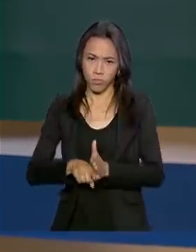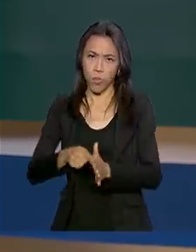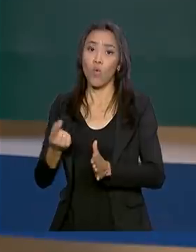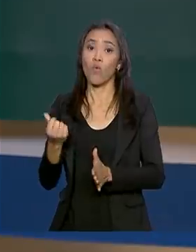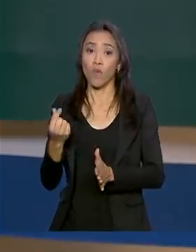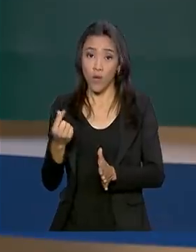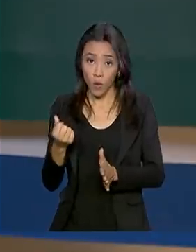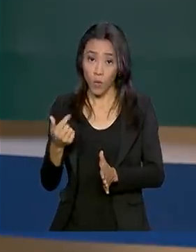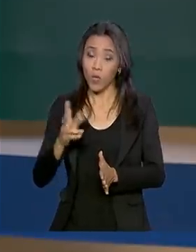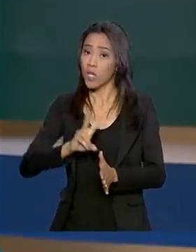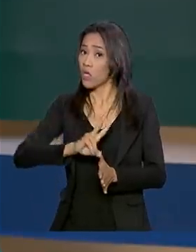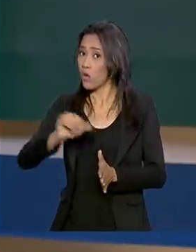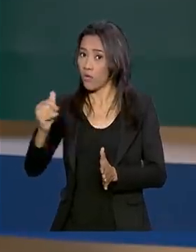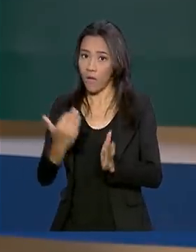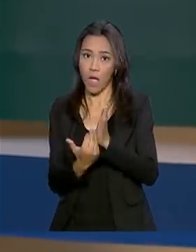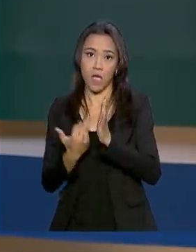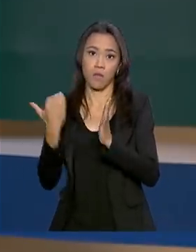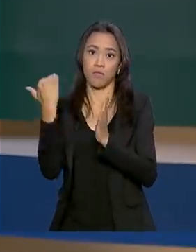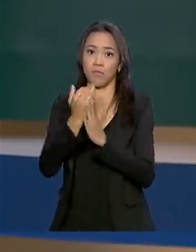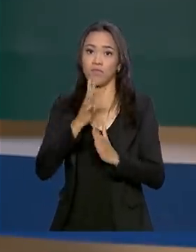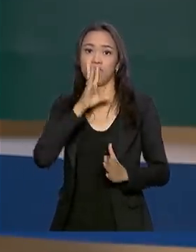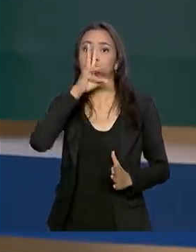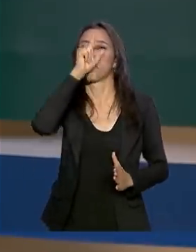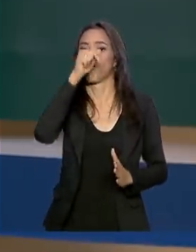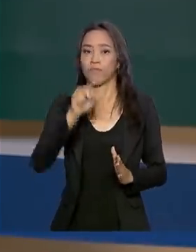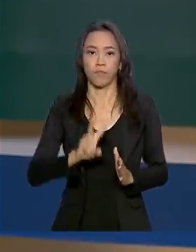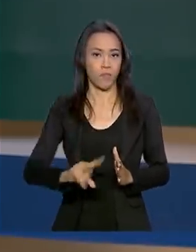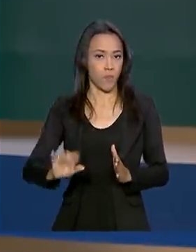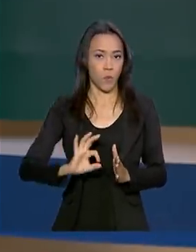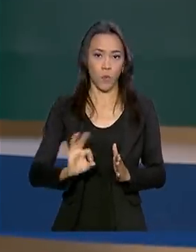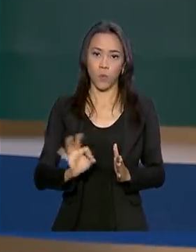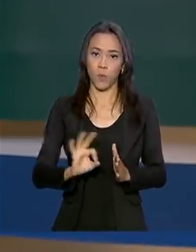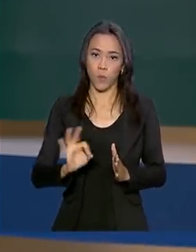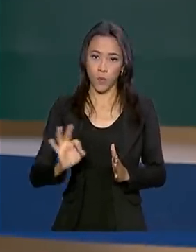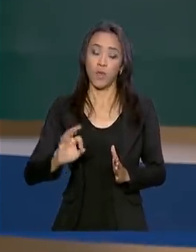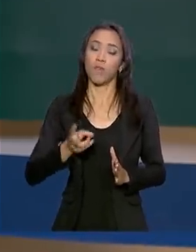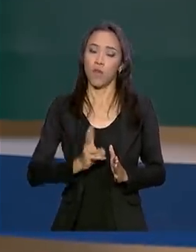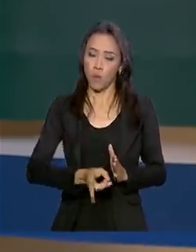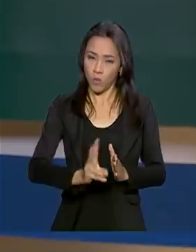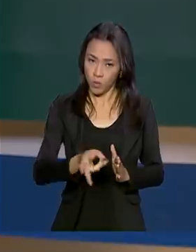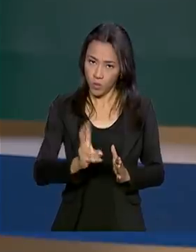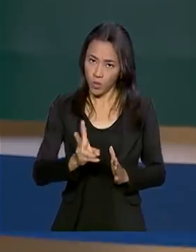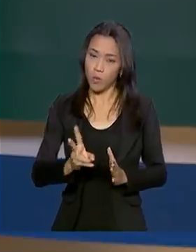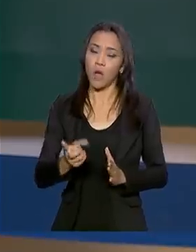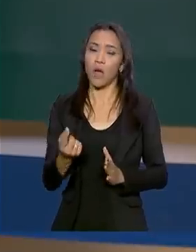vai fazer um ajuste de forma imediata e deve segurar o valor da gasolina e do diesel.